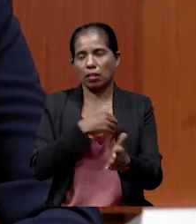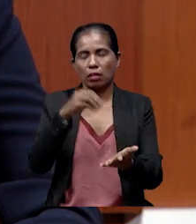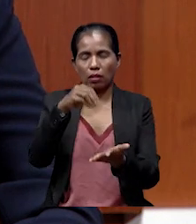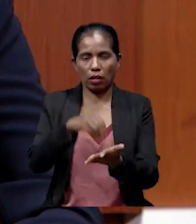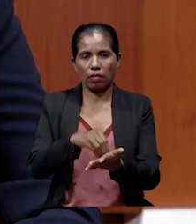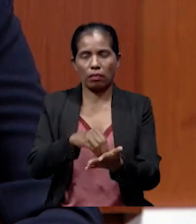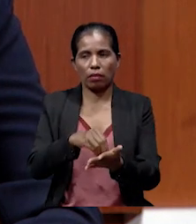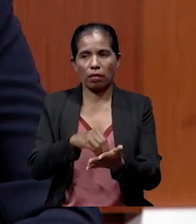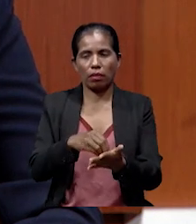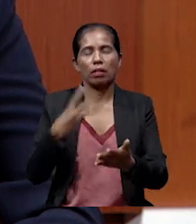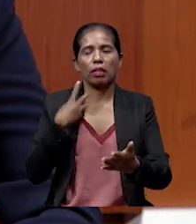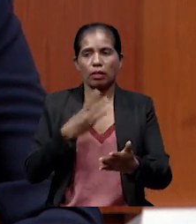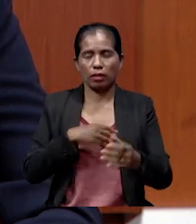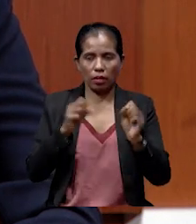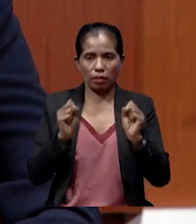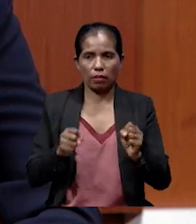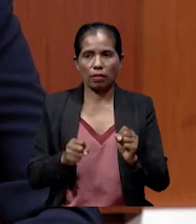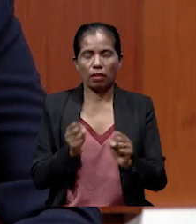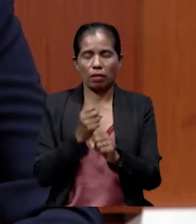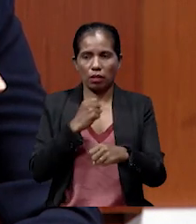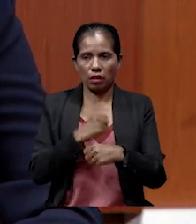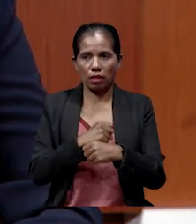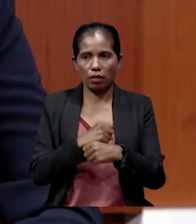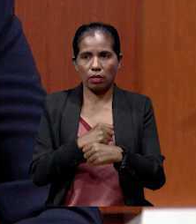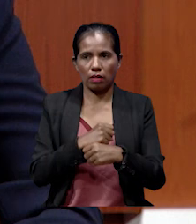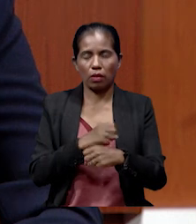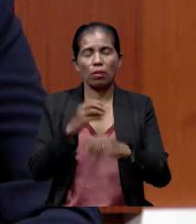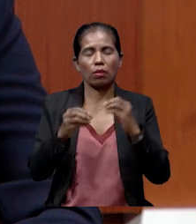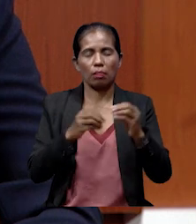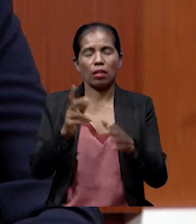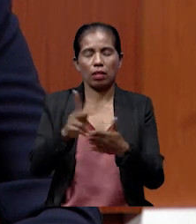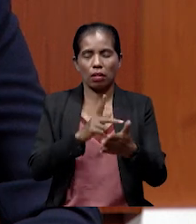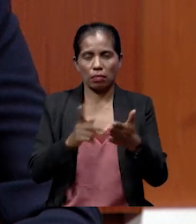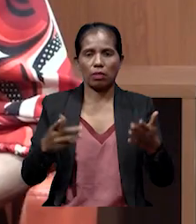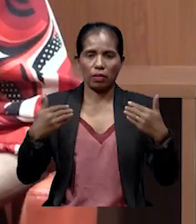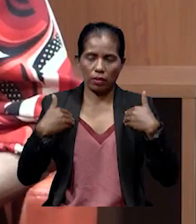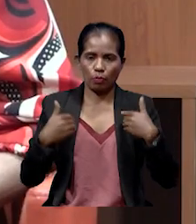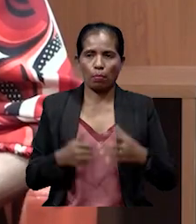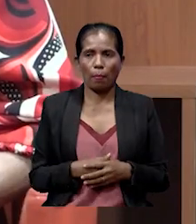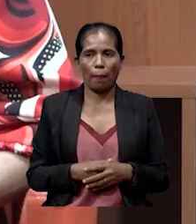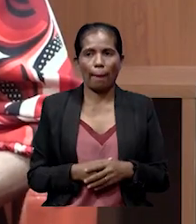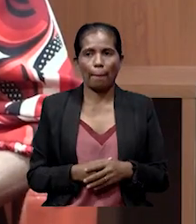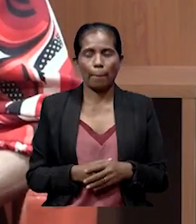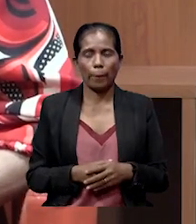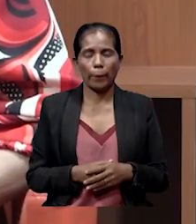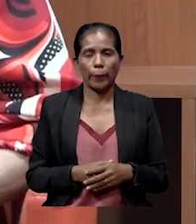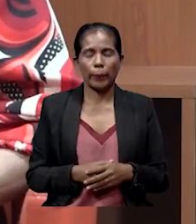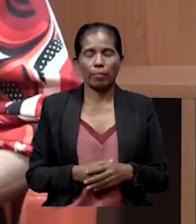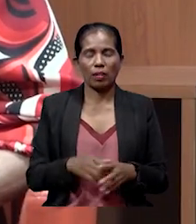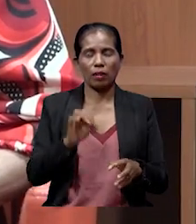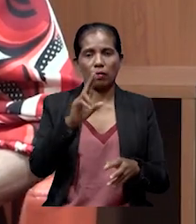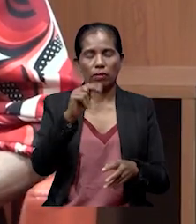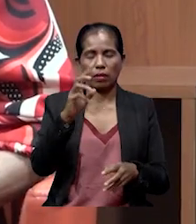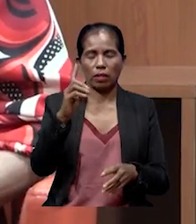dá o, ita consegue halo acusações, quando a crime na BE acontece ida não. Sim. Fundadora ONG